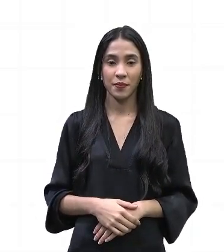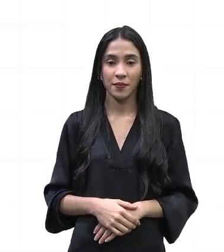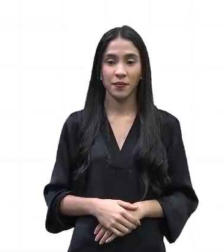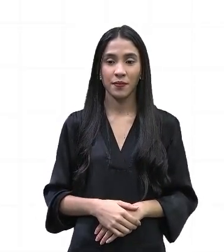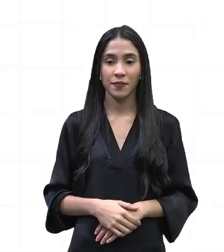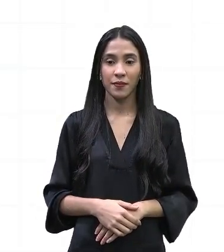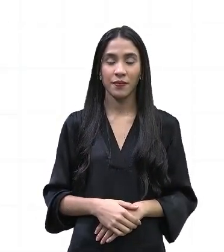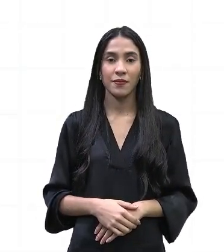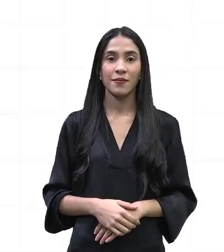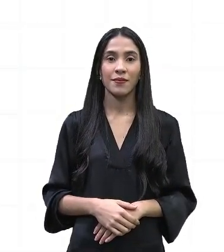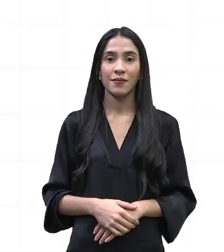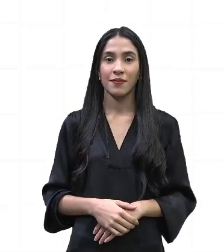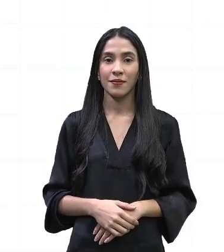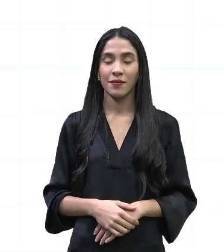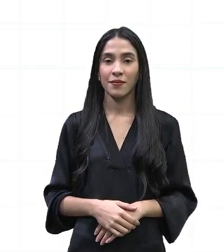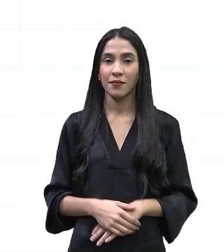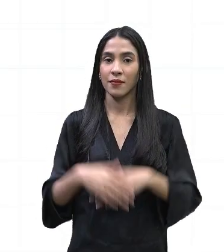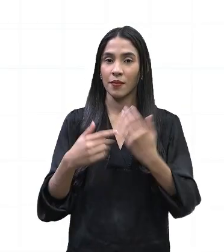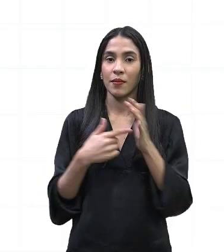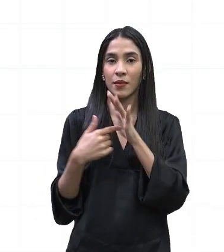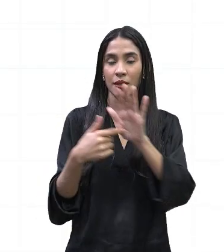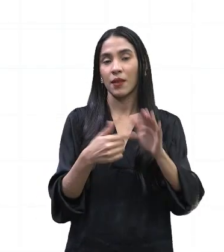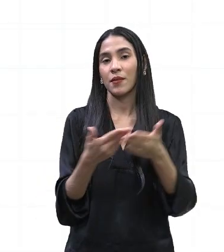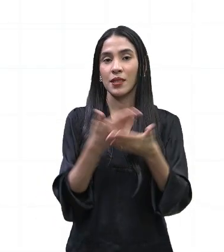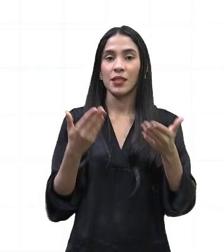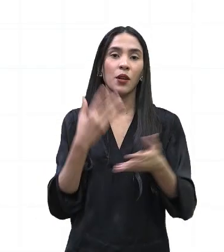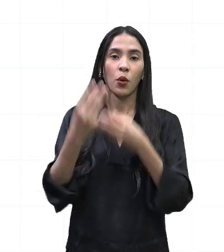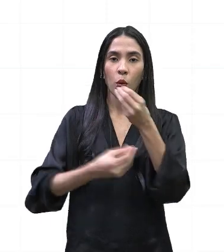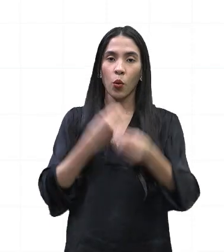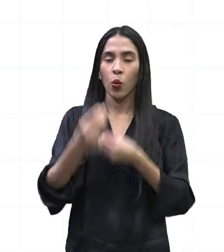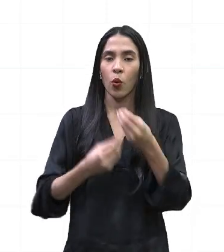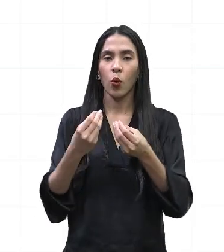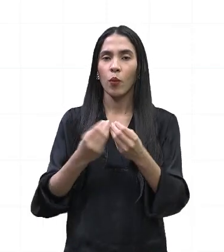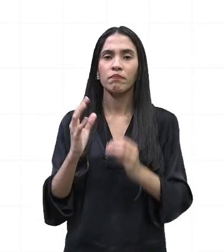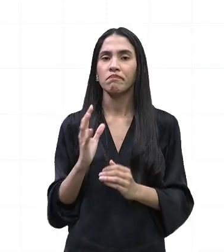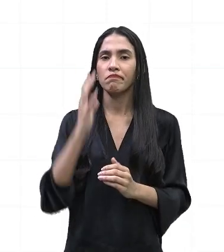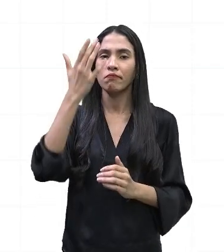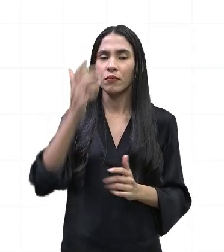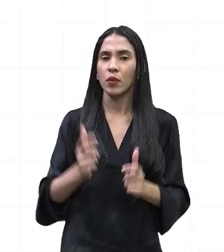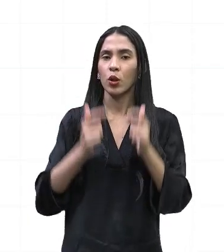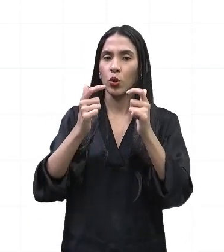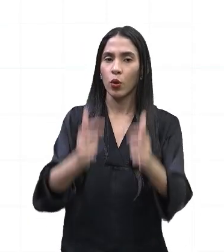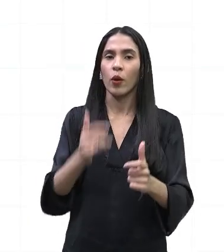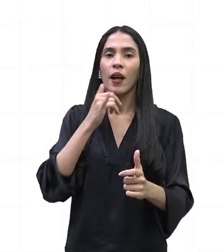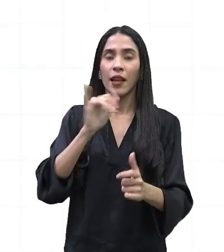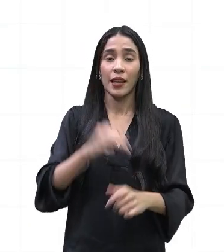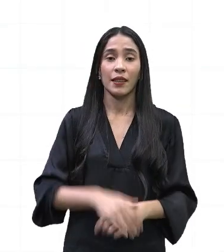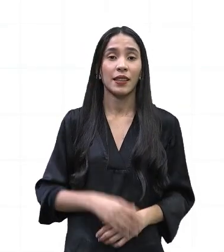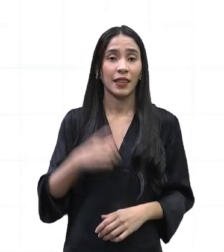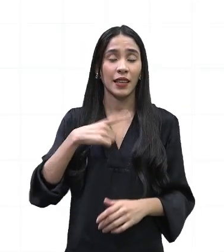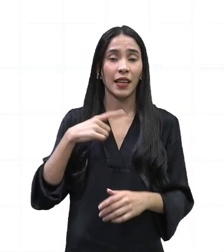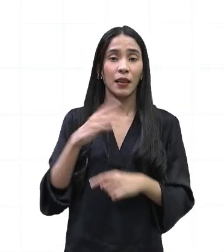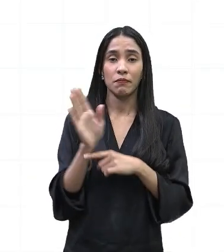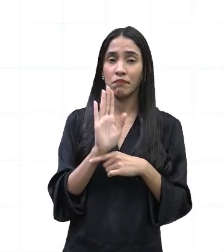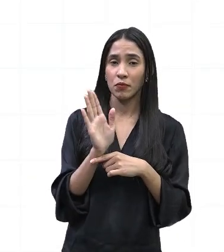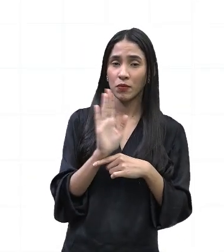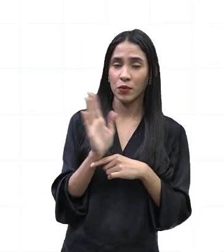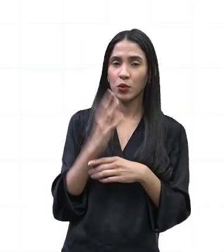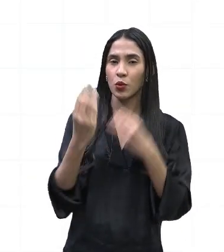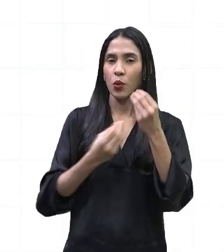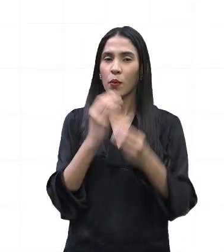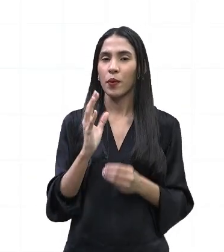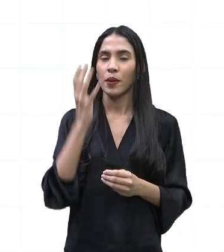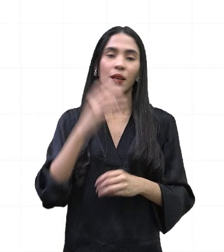né? E mostrar para vocês como funciona uma central elétrica, tá? E nós temos uma animação desse